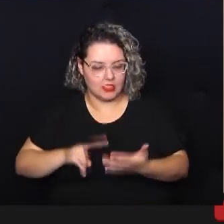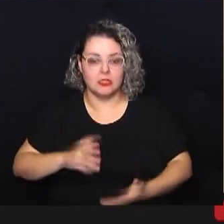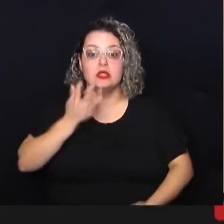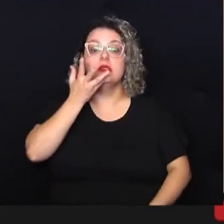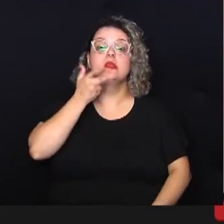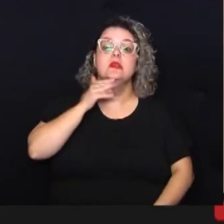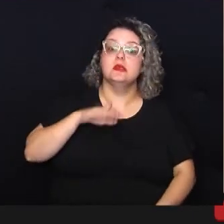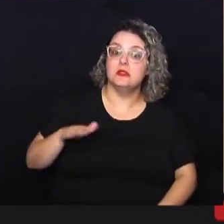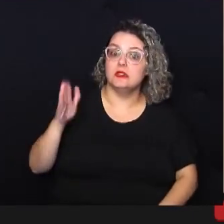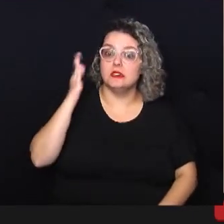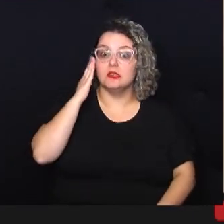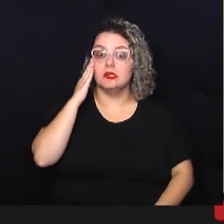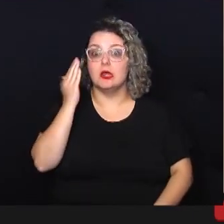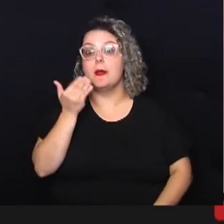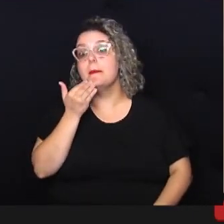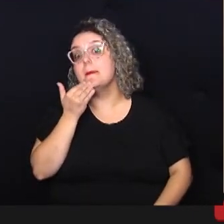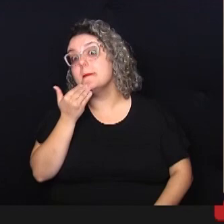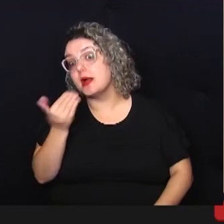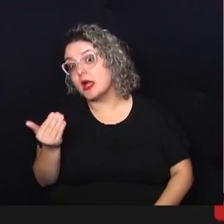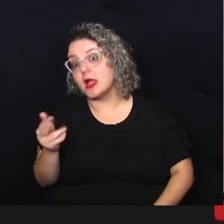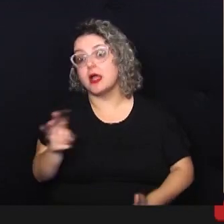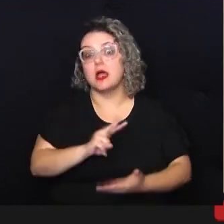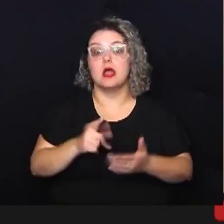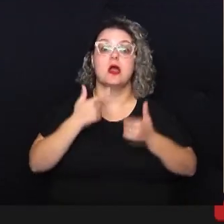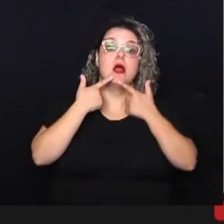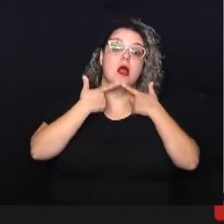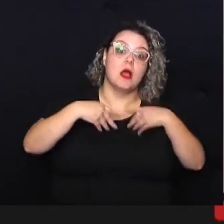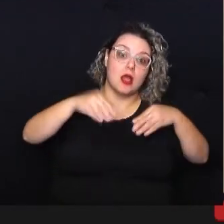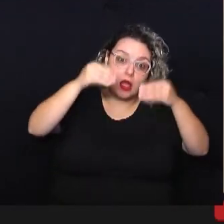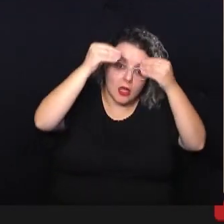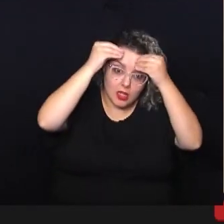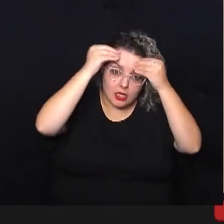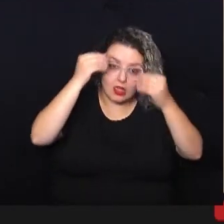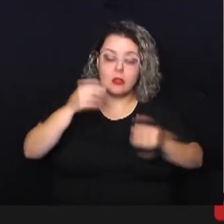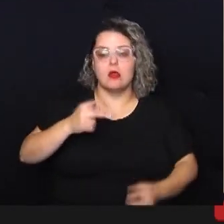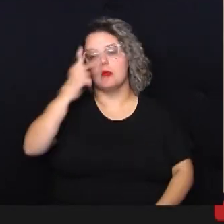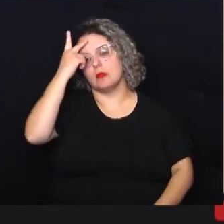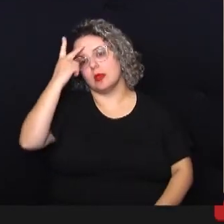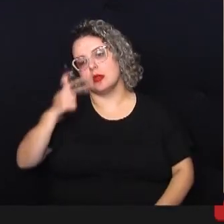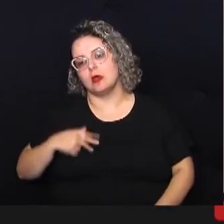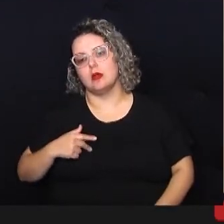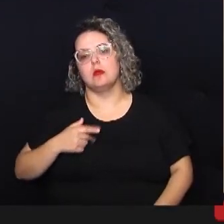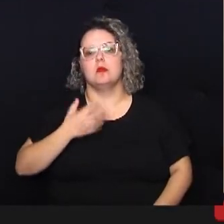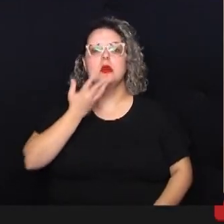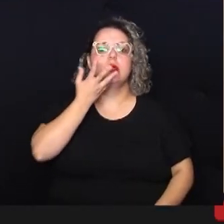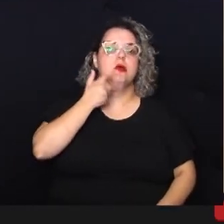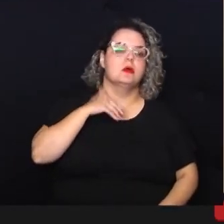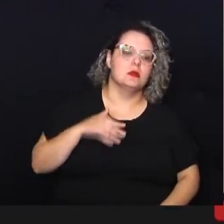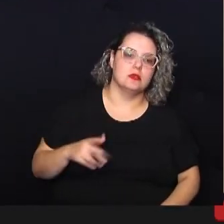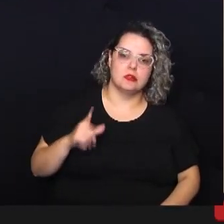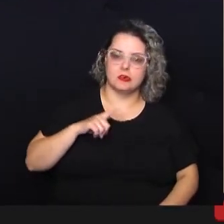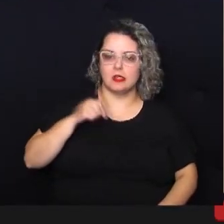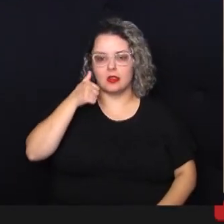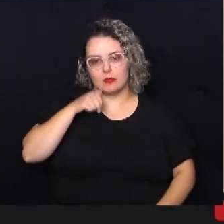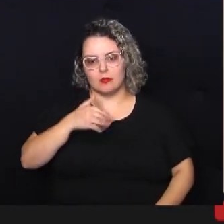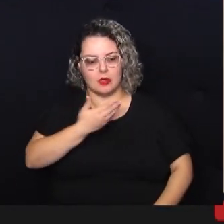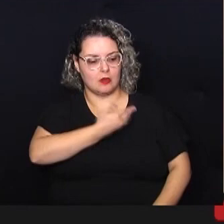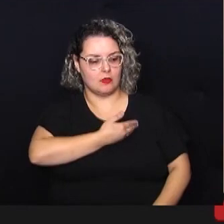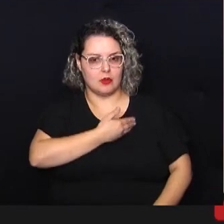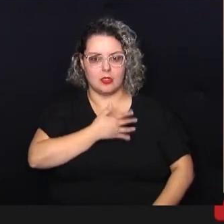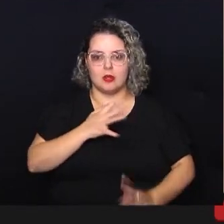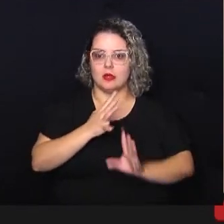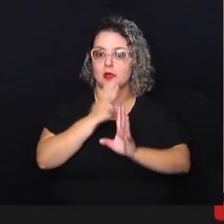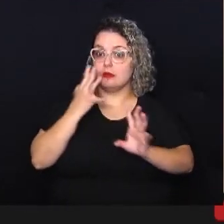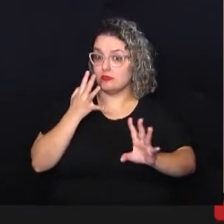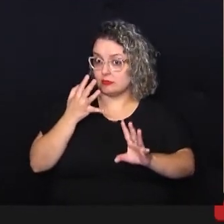entende, que ela pede para ler, que a linguagem é apropriada para a criança, né? Eu tenho até uma amiga que contou um caso que aconteceu também com ela na fila do